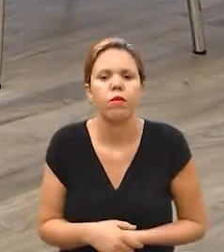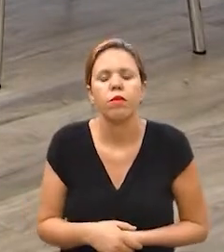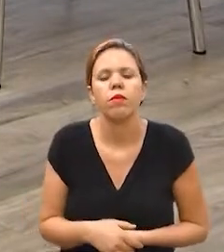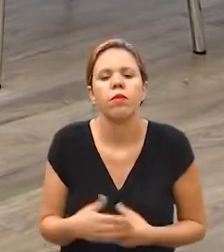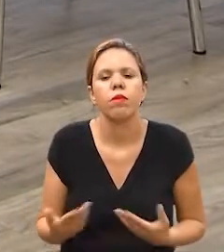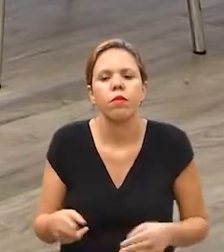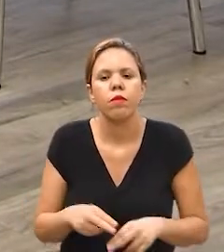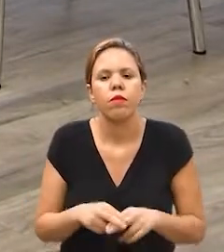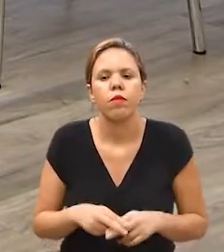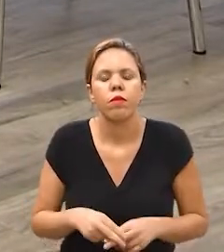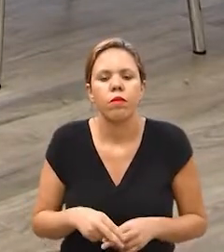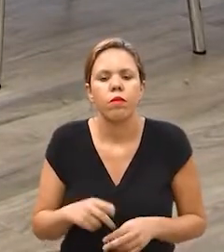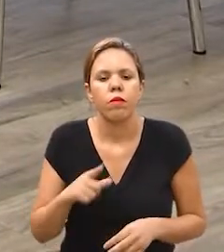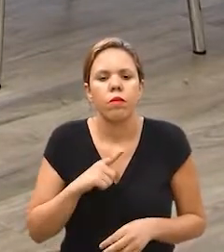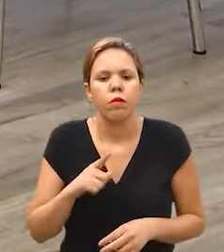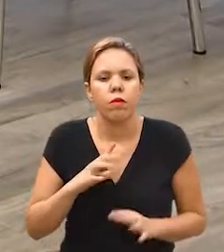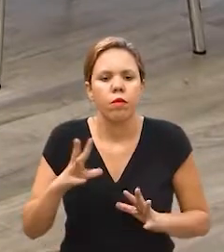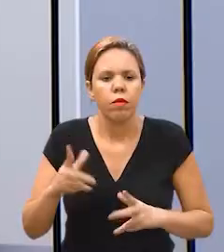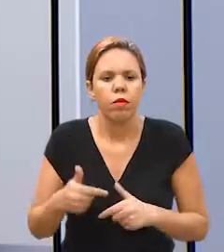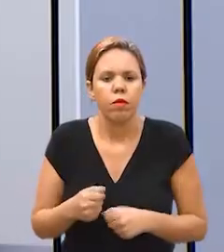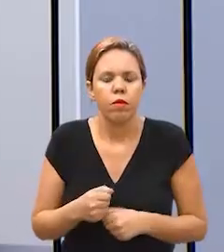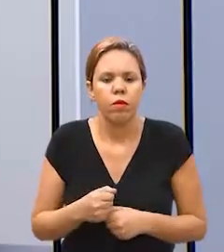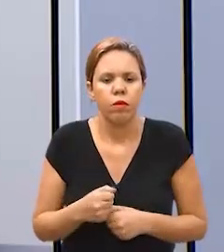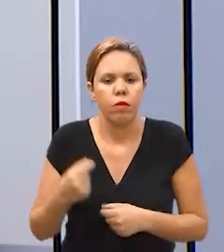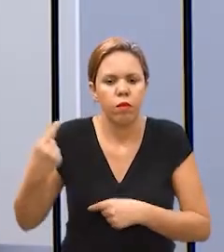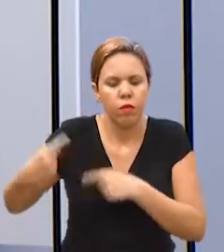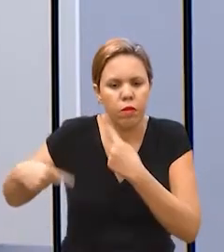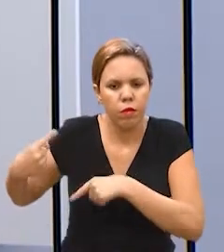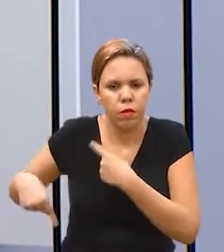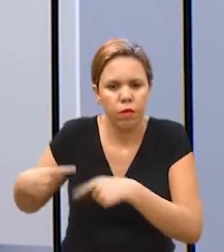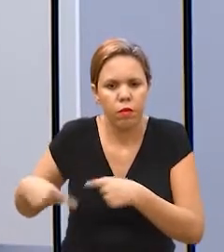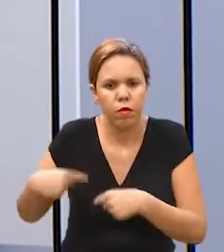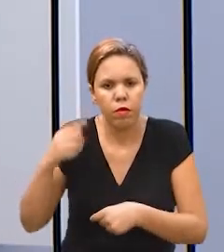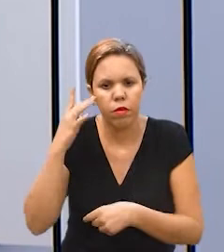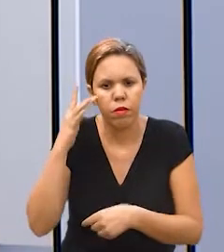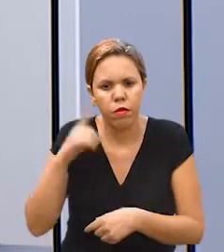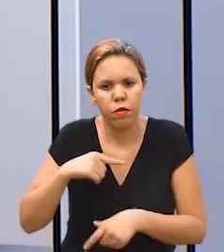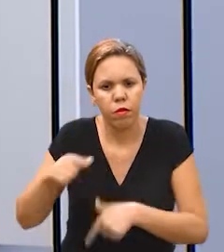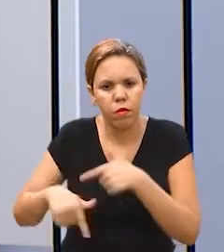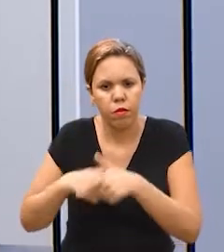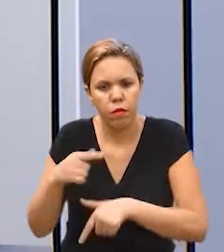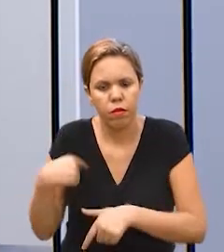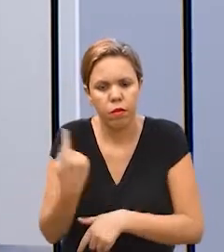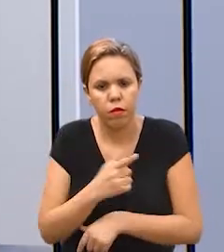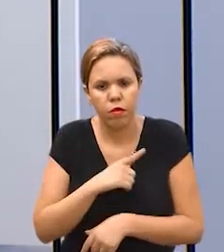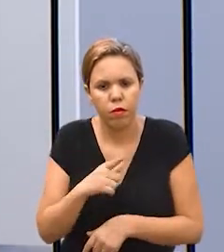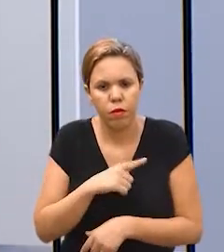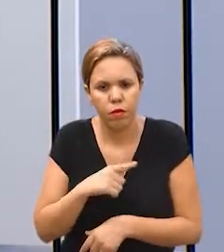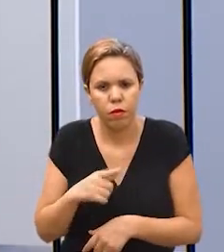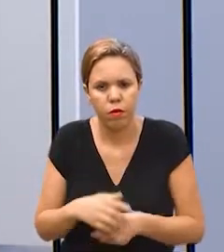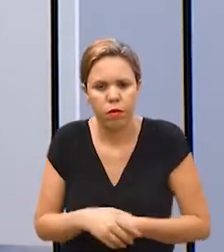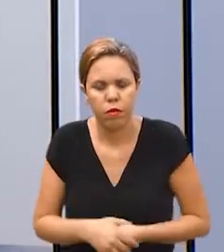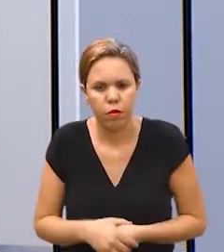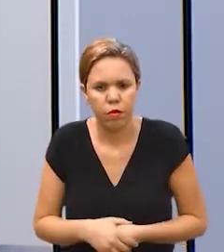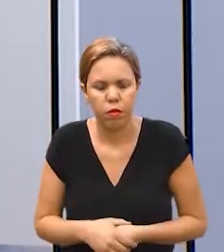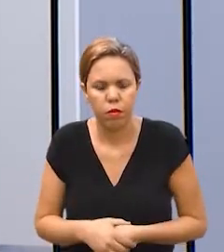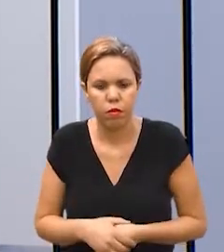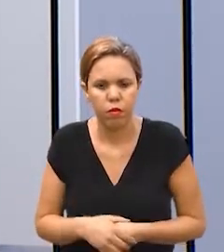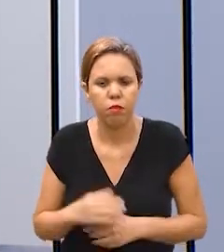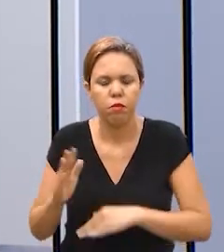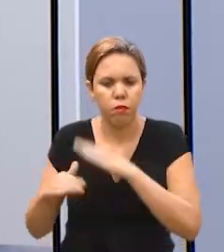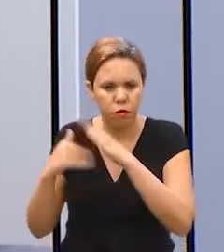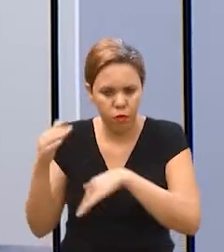gente teve todo esse embate. Eu acho que é um trabalho, que nós temos um trabalho bem desenvolvido